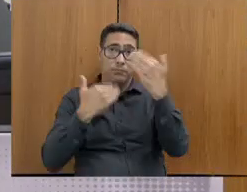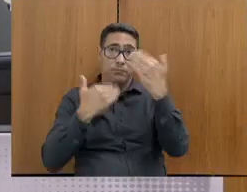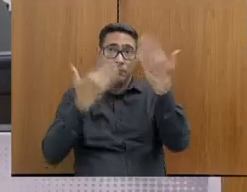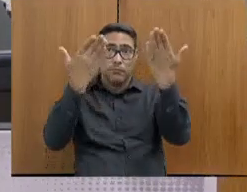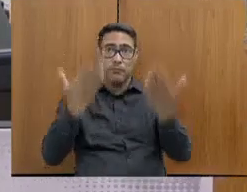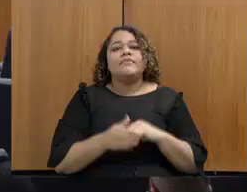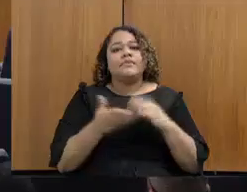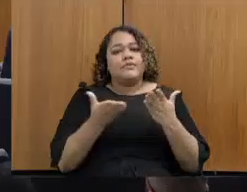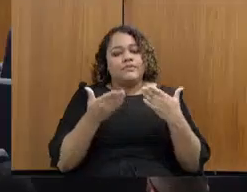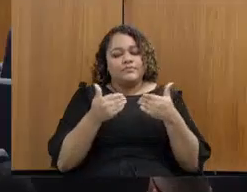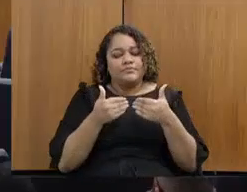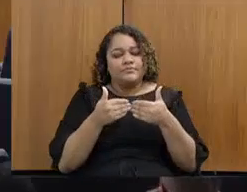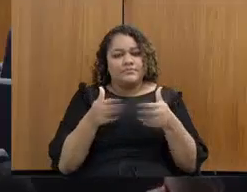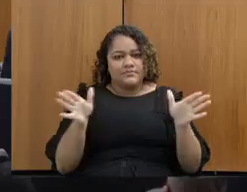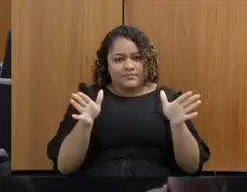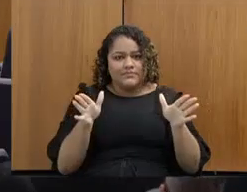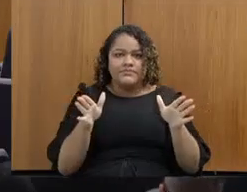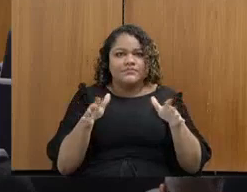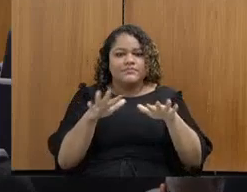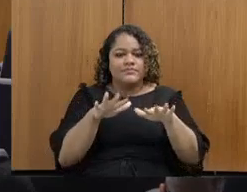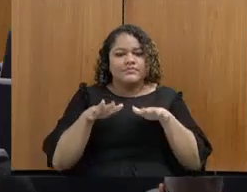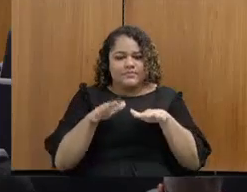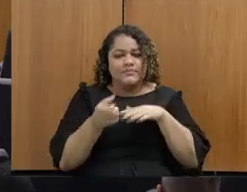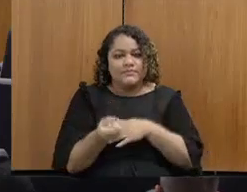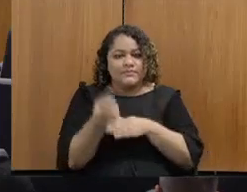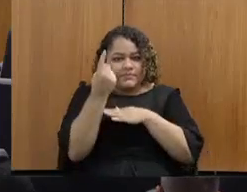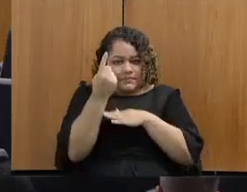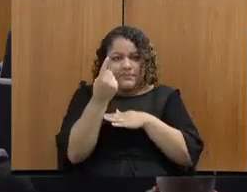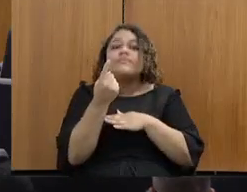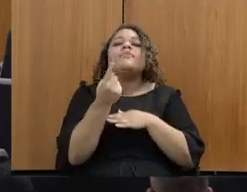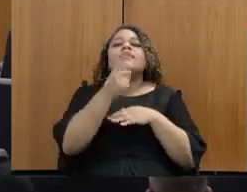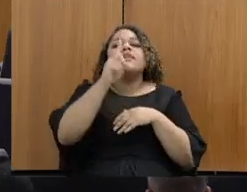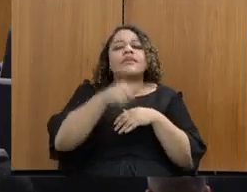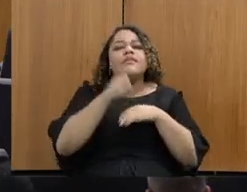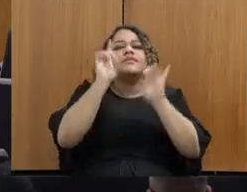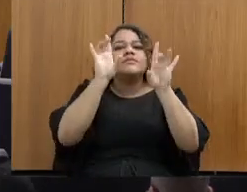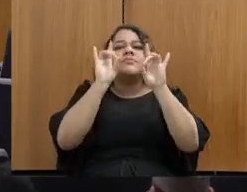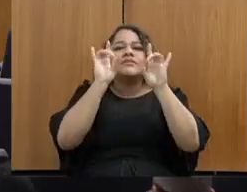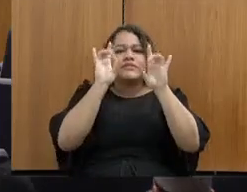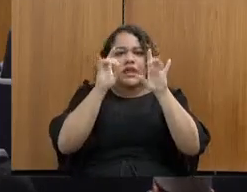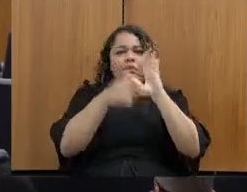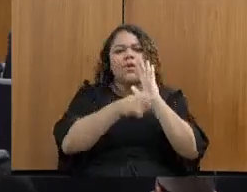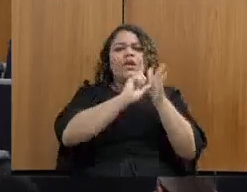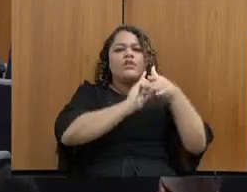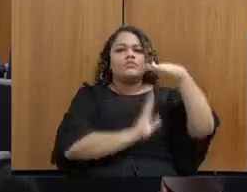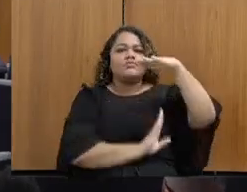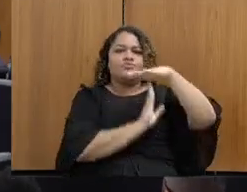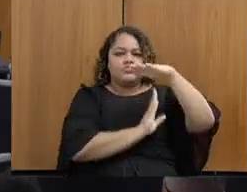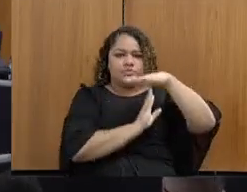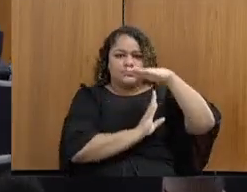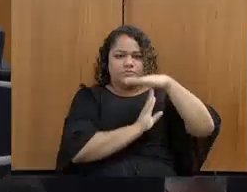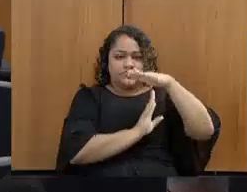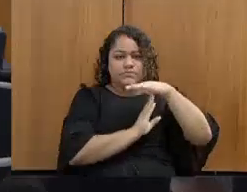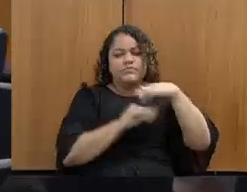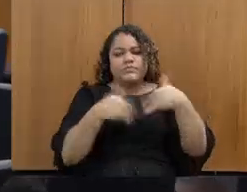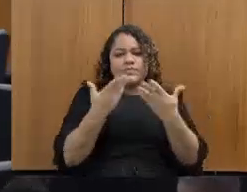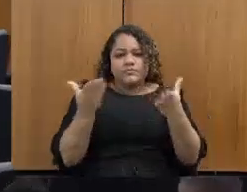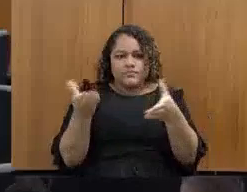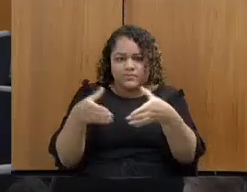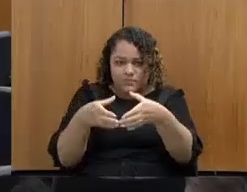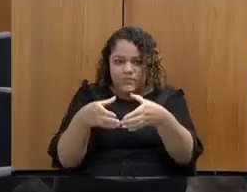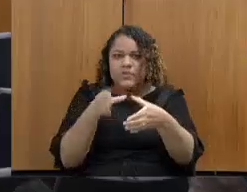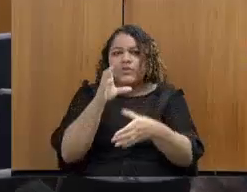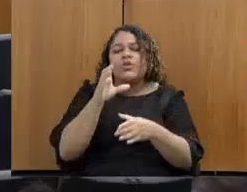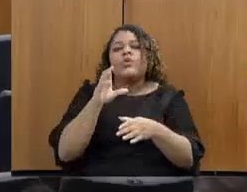essa sessão extraordinária esses segundas sessão especial outrora suspensa para composição de corda comissão de segurança pública